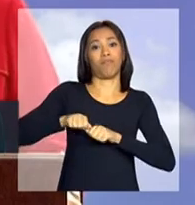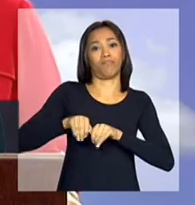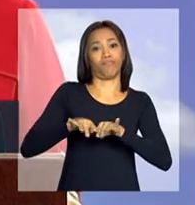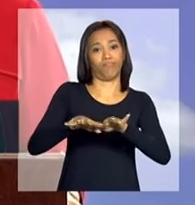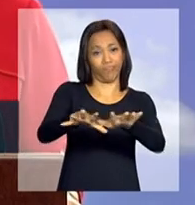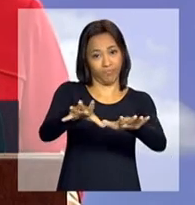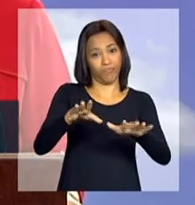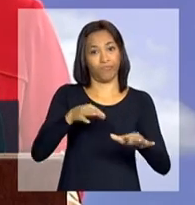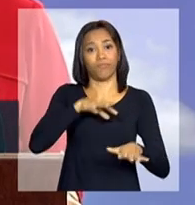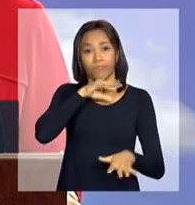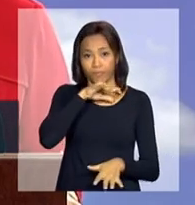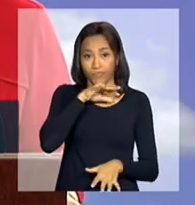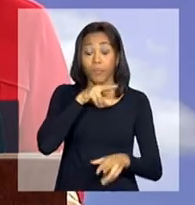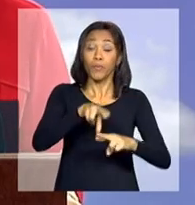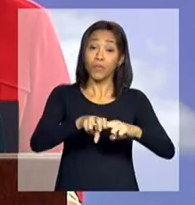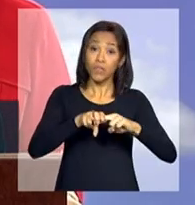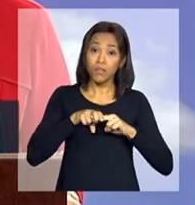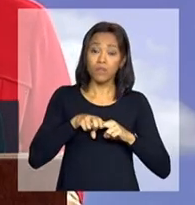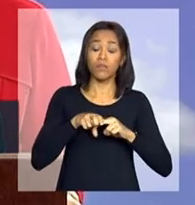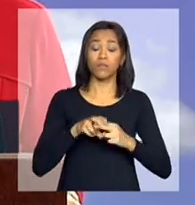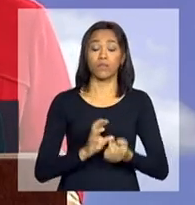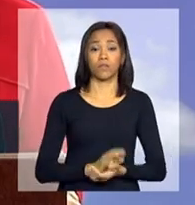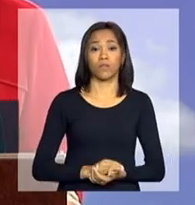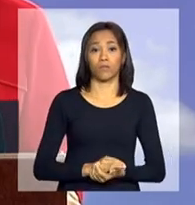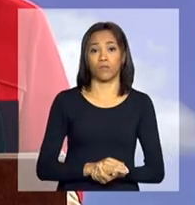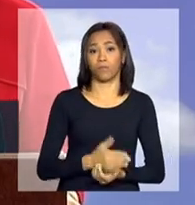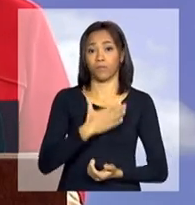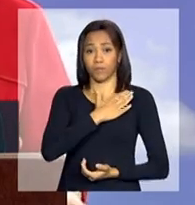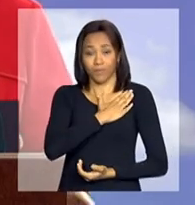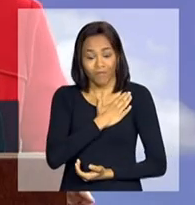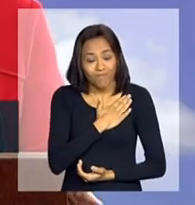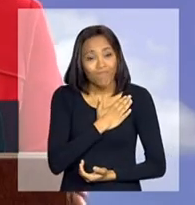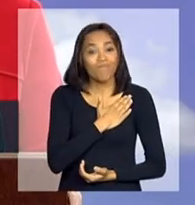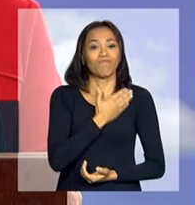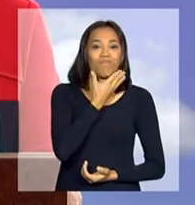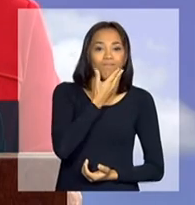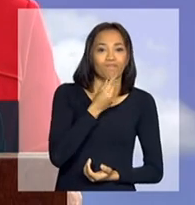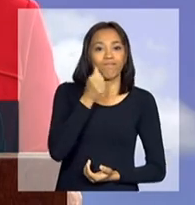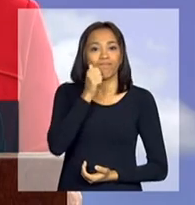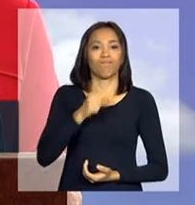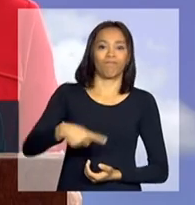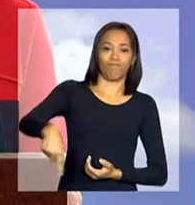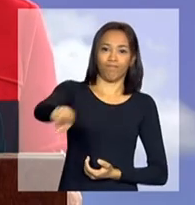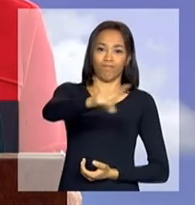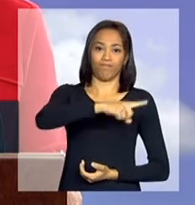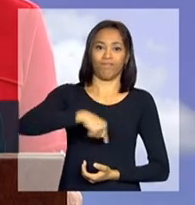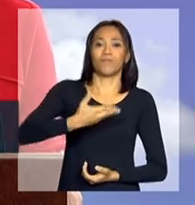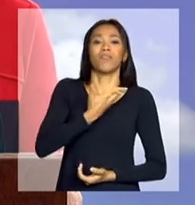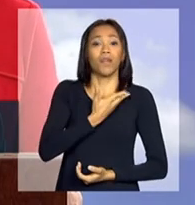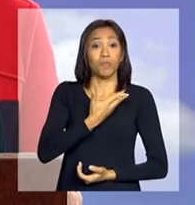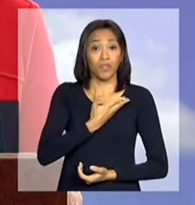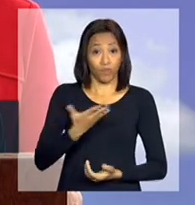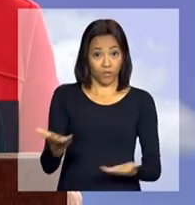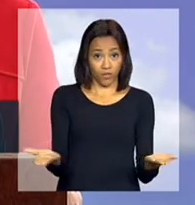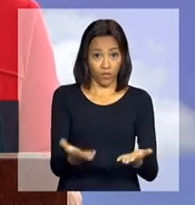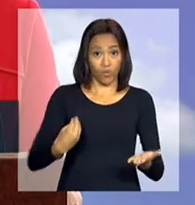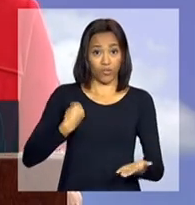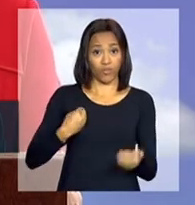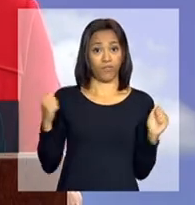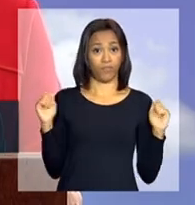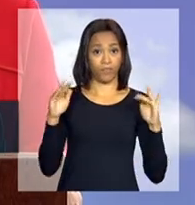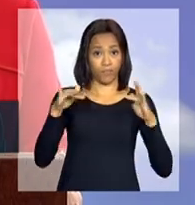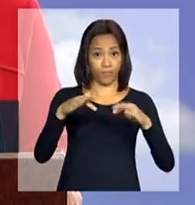e por isso Olá queridas e queridos companheiros e amigos presentes